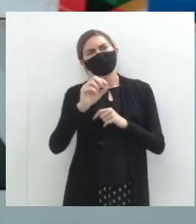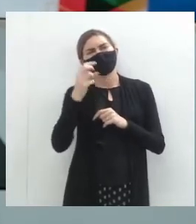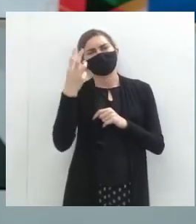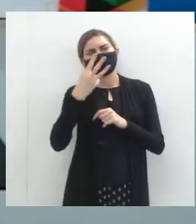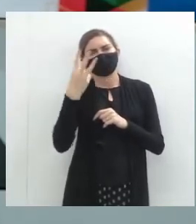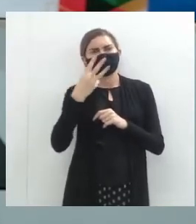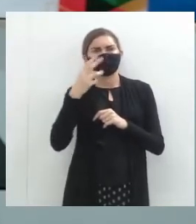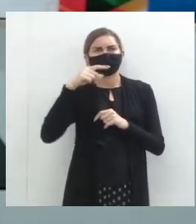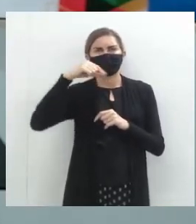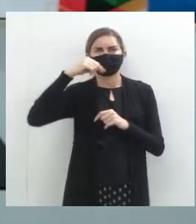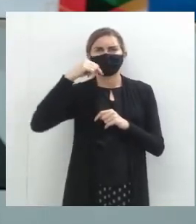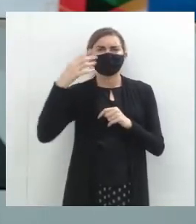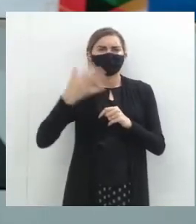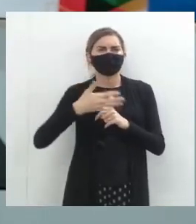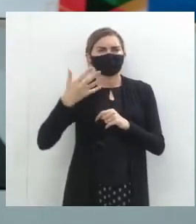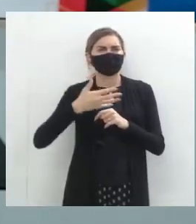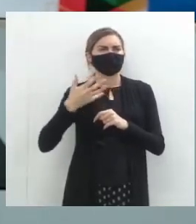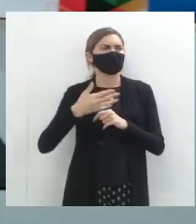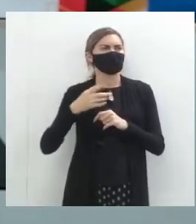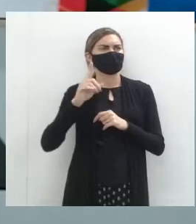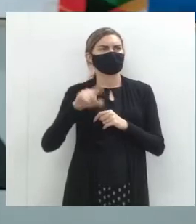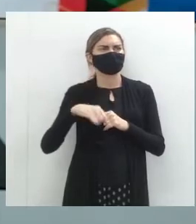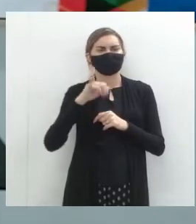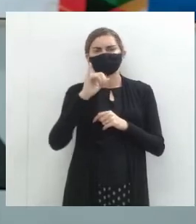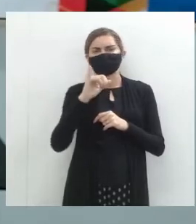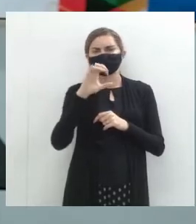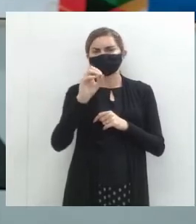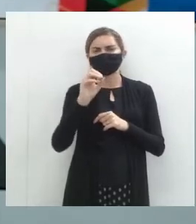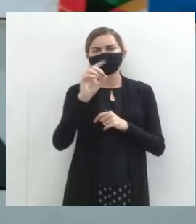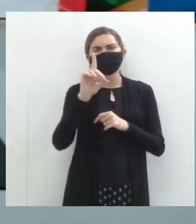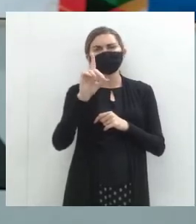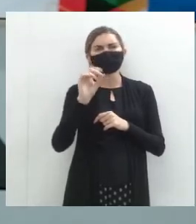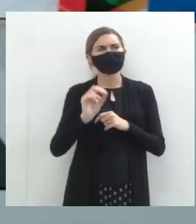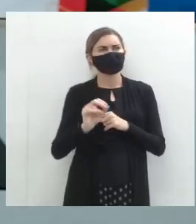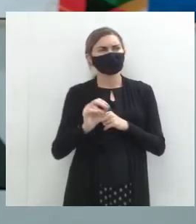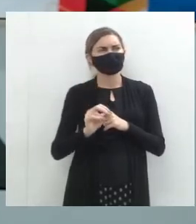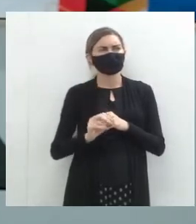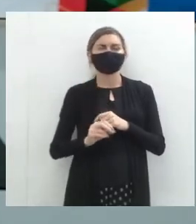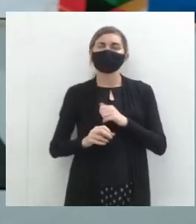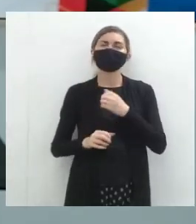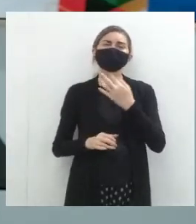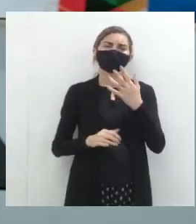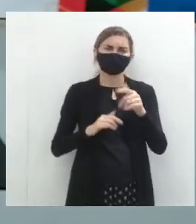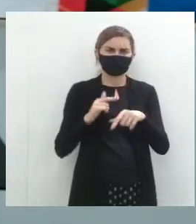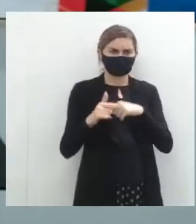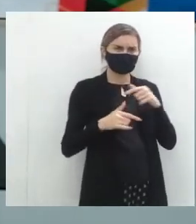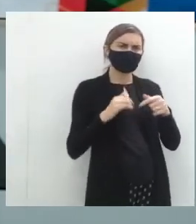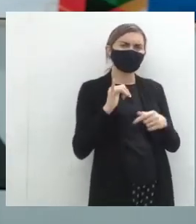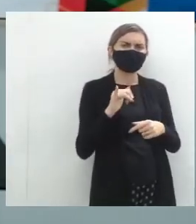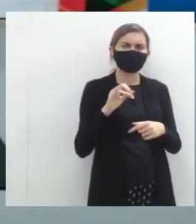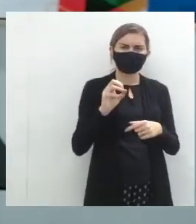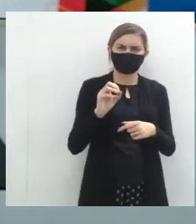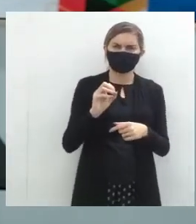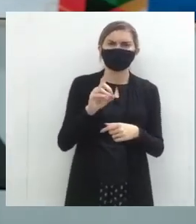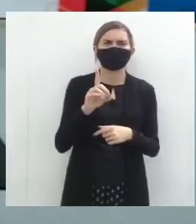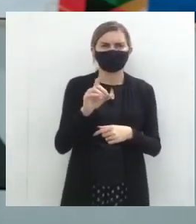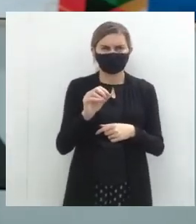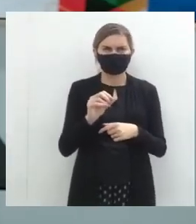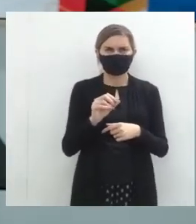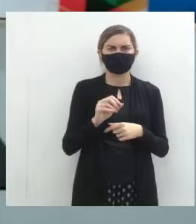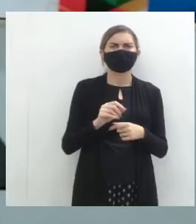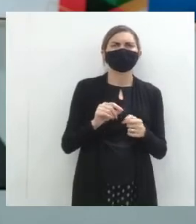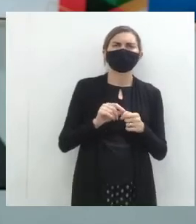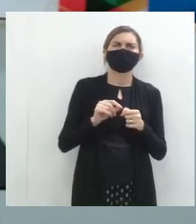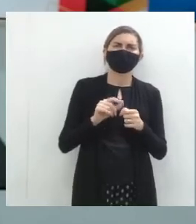hoje vai ser um cara que nós chamamos de iodo. Quando a gente trabalha com o iodo, quando a gente cita o iodo